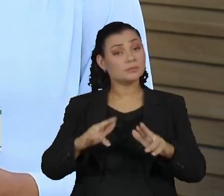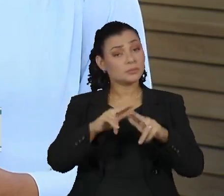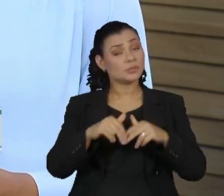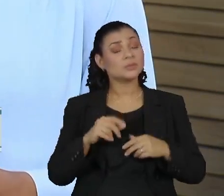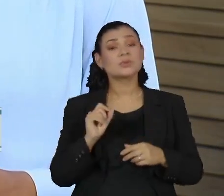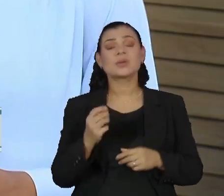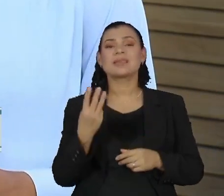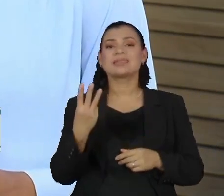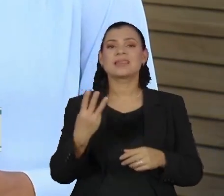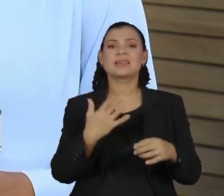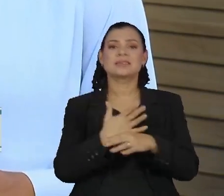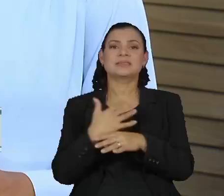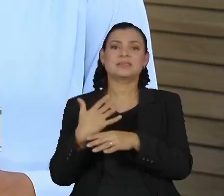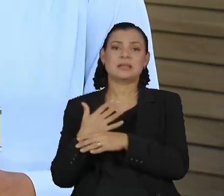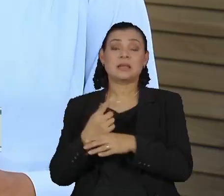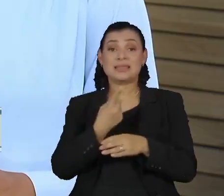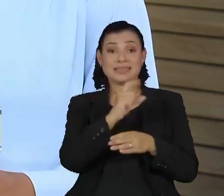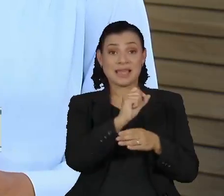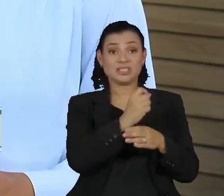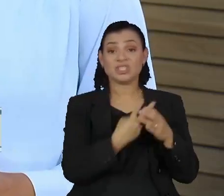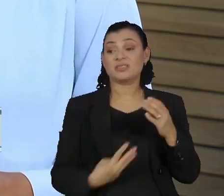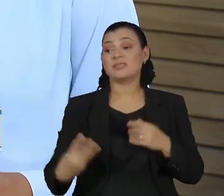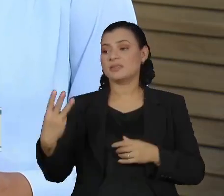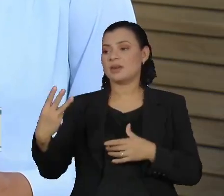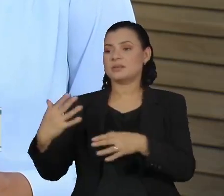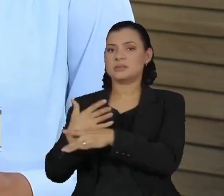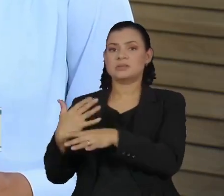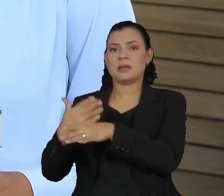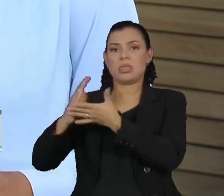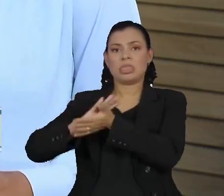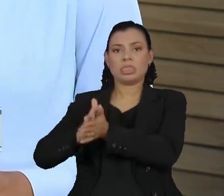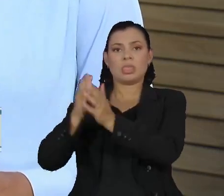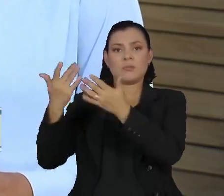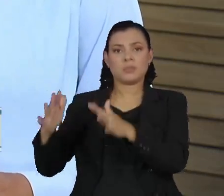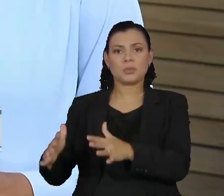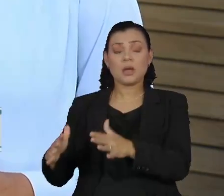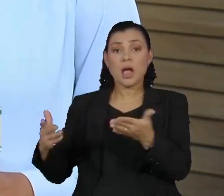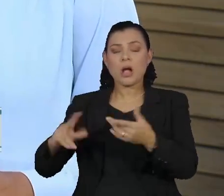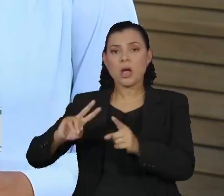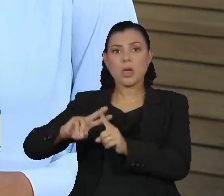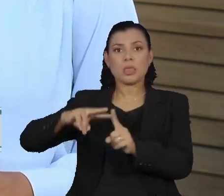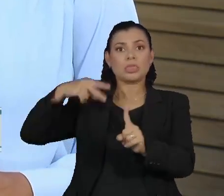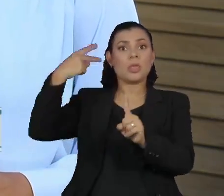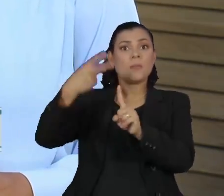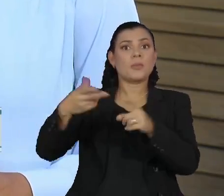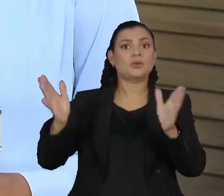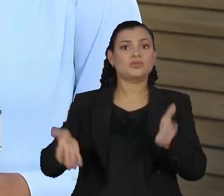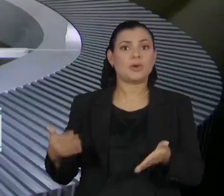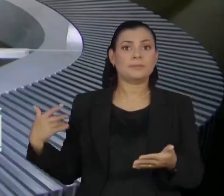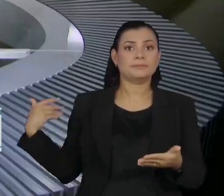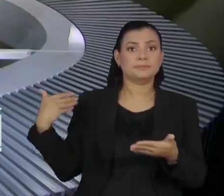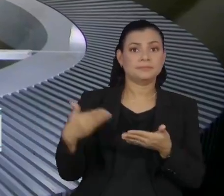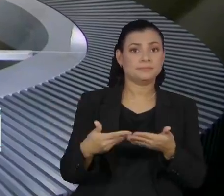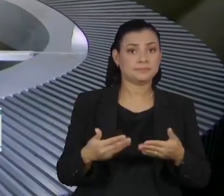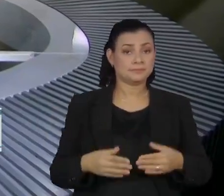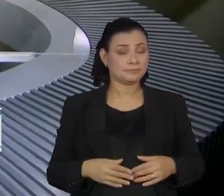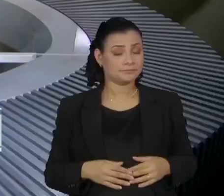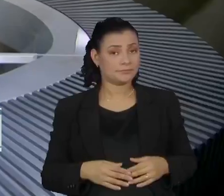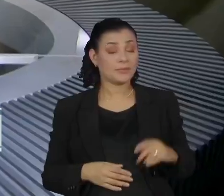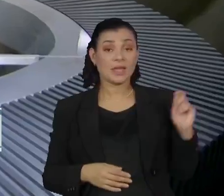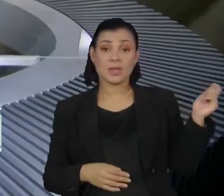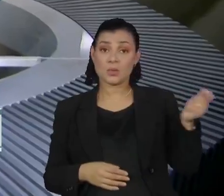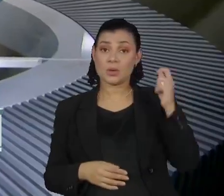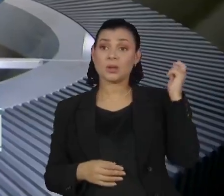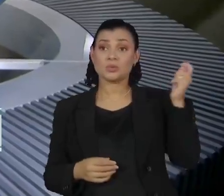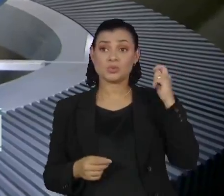3 cidades em 10 em todo o país. E esse número mais do que dobrou na última década. No Rio Grande